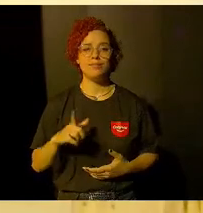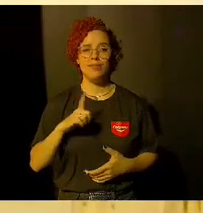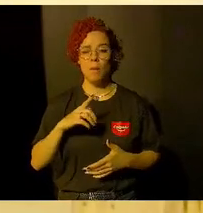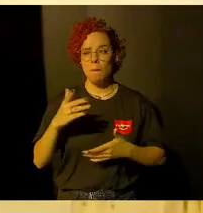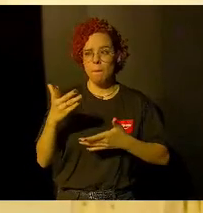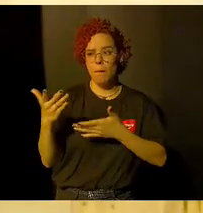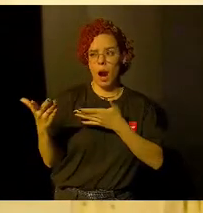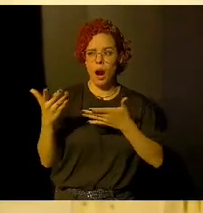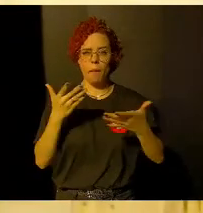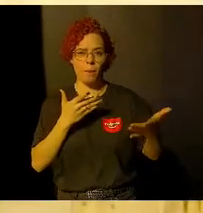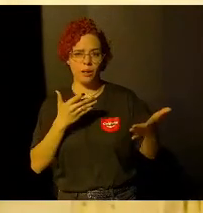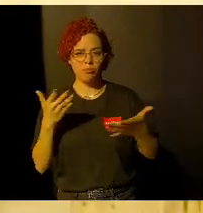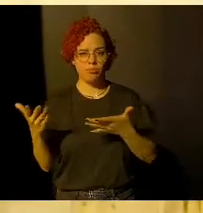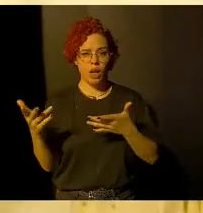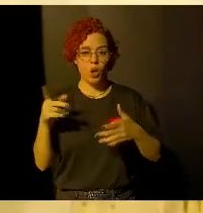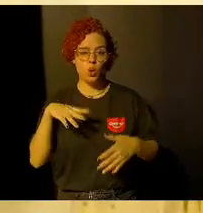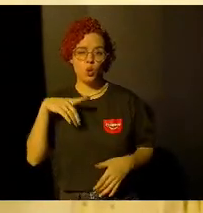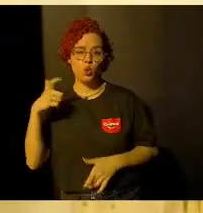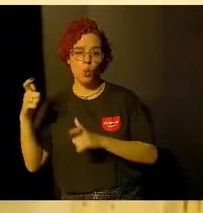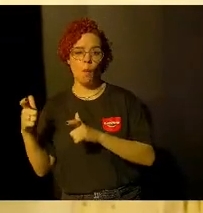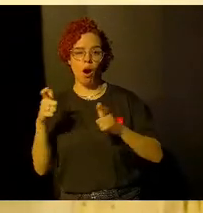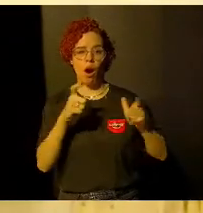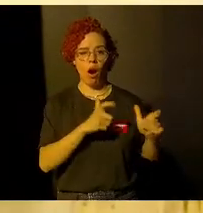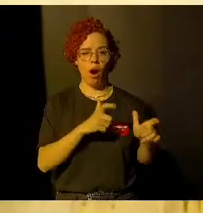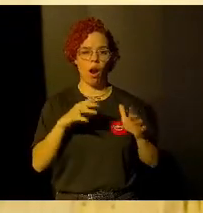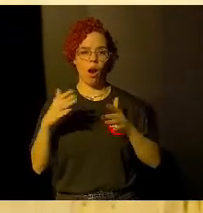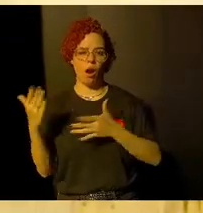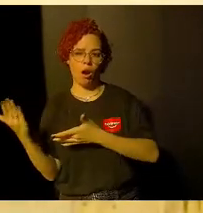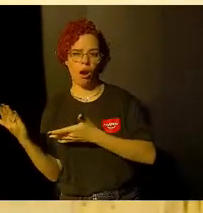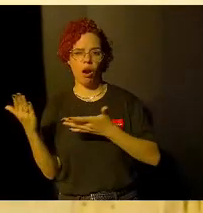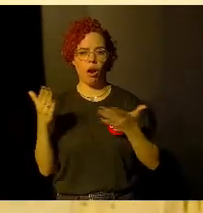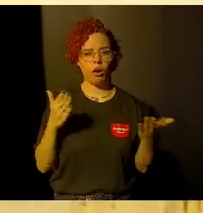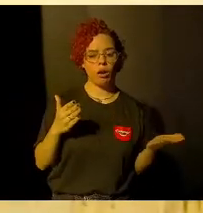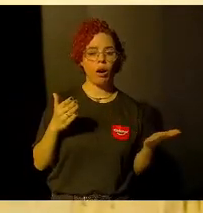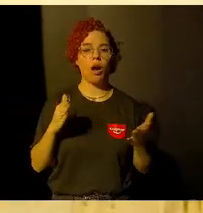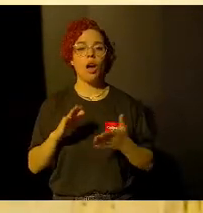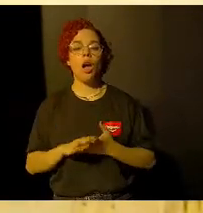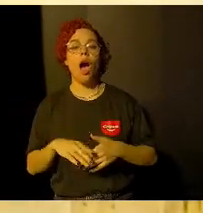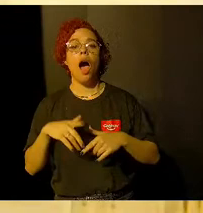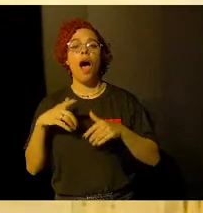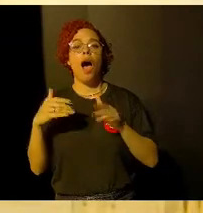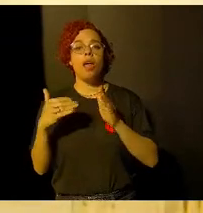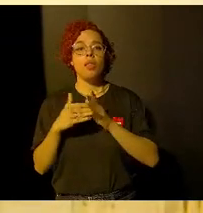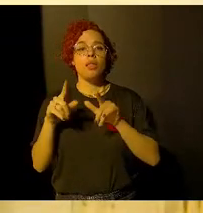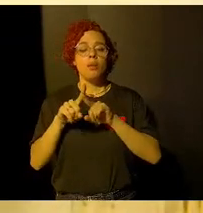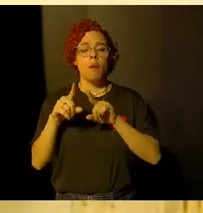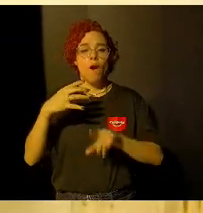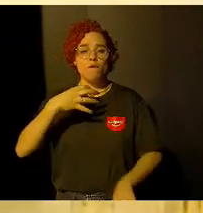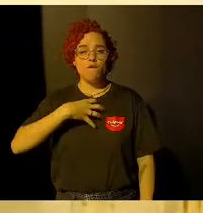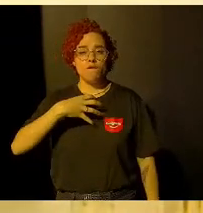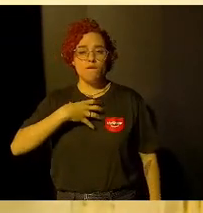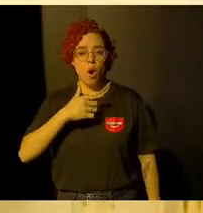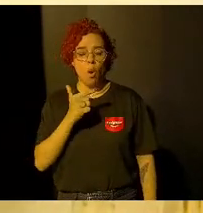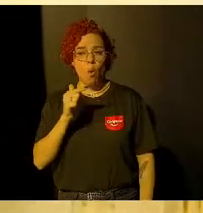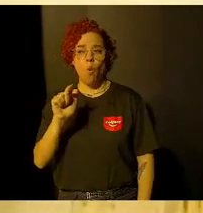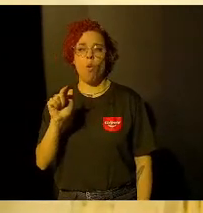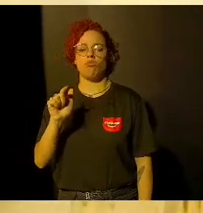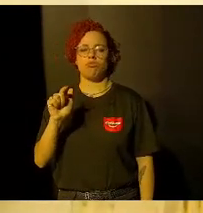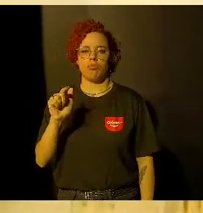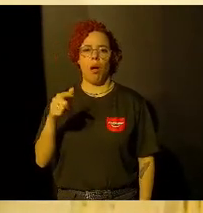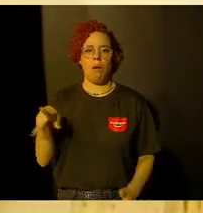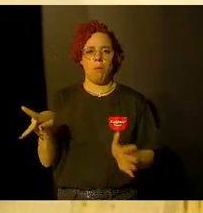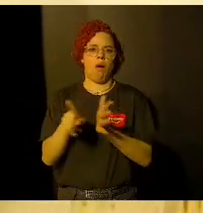até pela forma como o outro secciona eu até costumo dizer muitas vezes que esta questão do